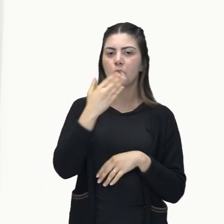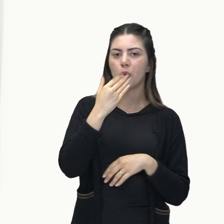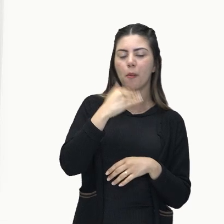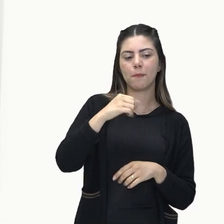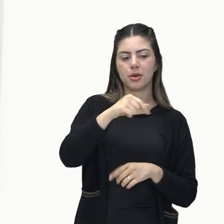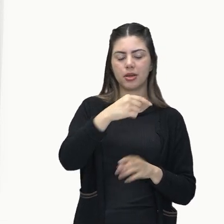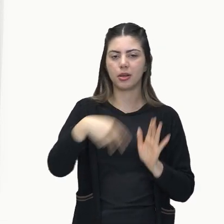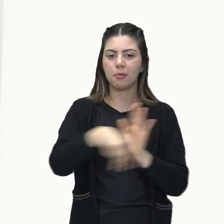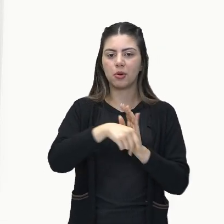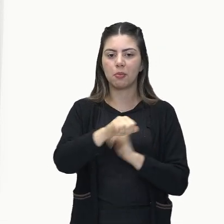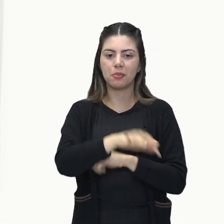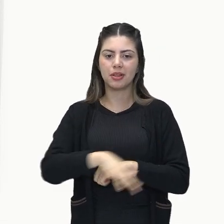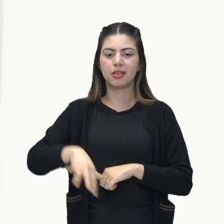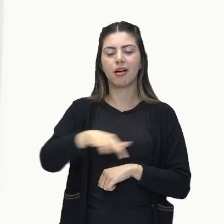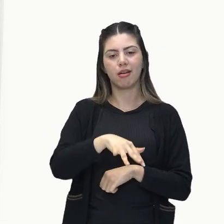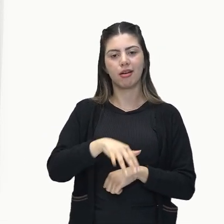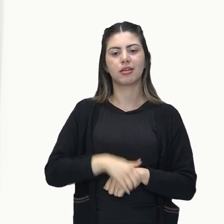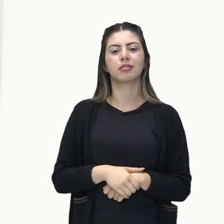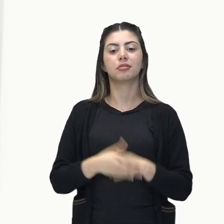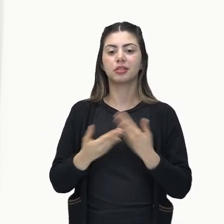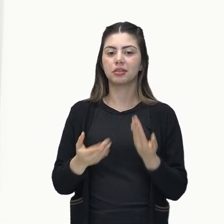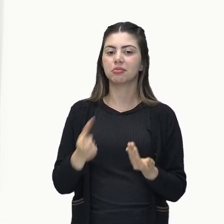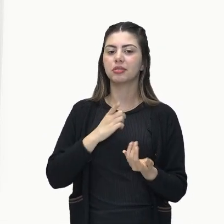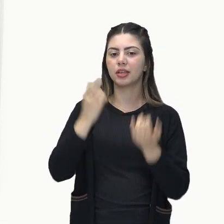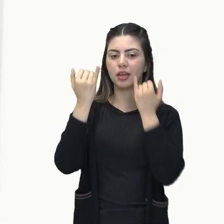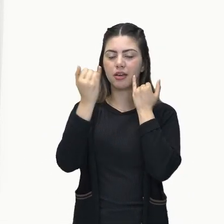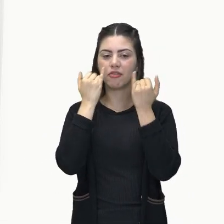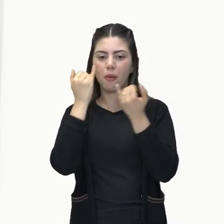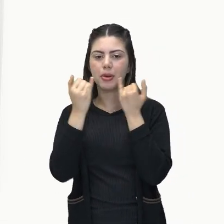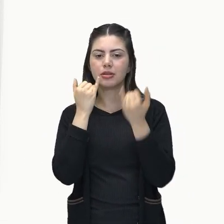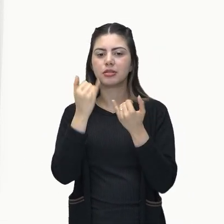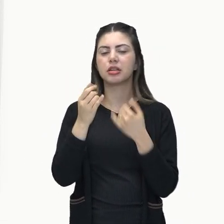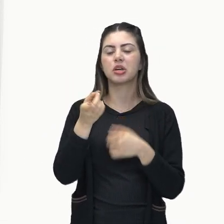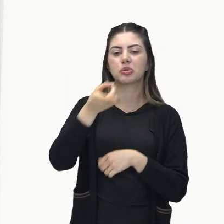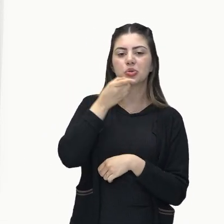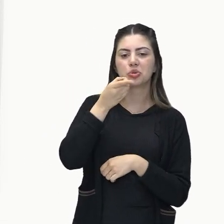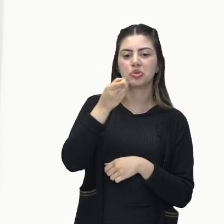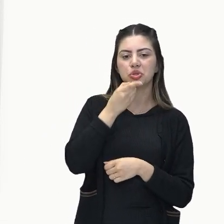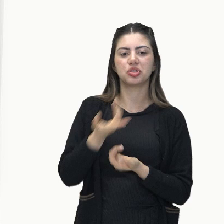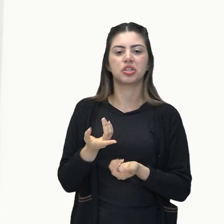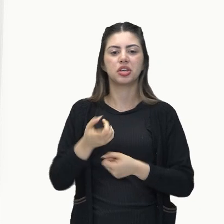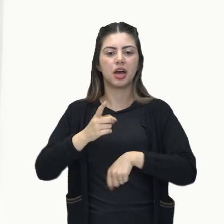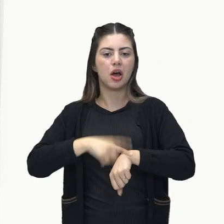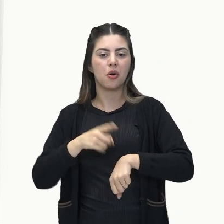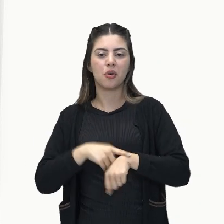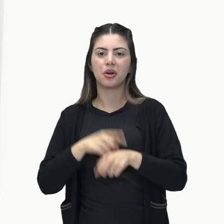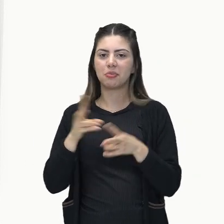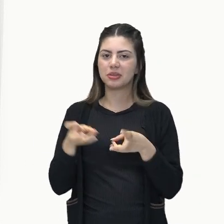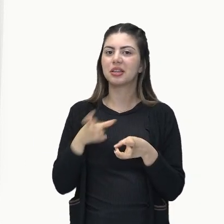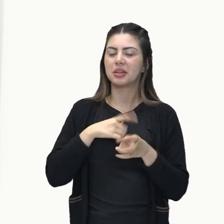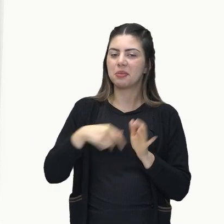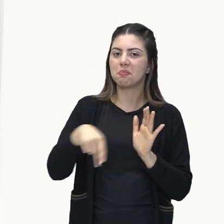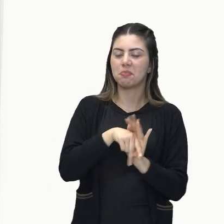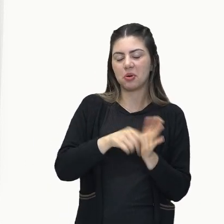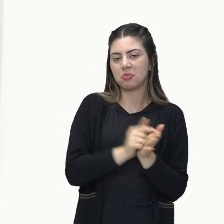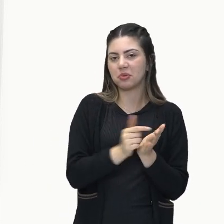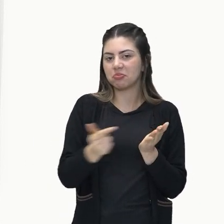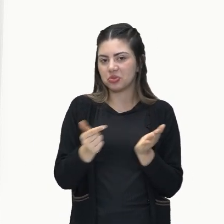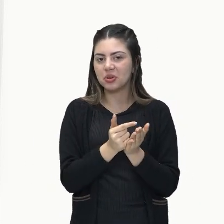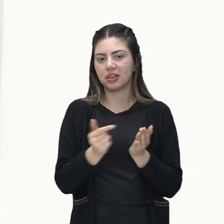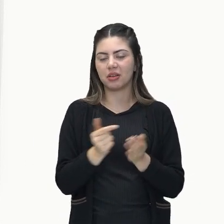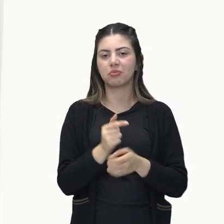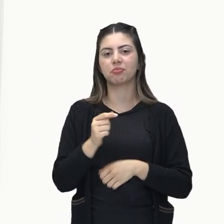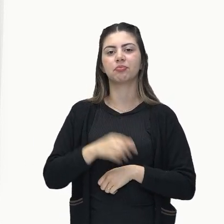AM. Temos data, temos atualizações. Então essas informações que geralmente a gente costuma ver em notícias. Continuando a nossa